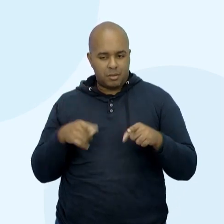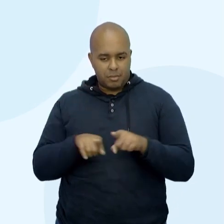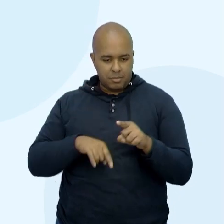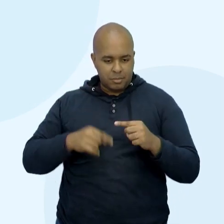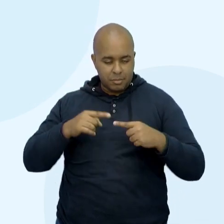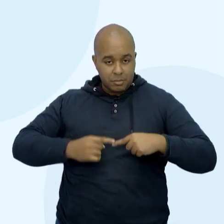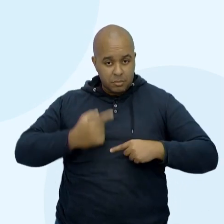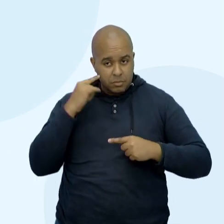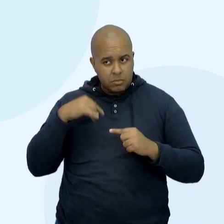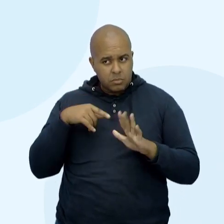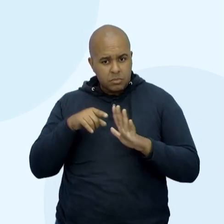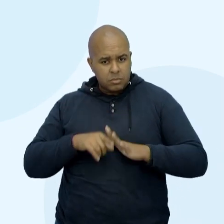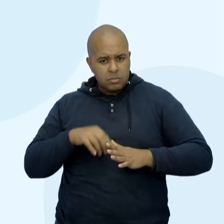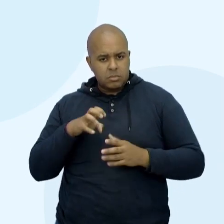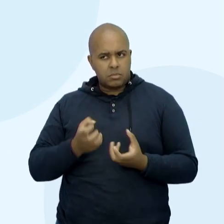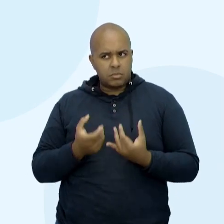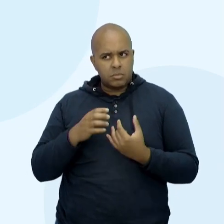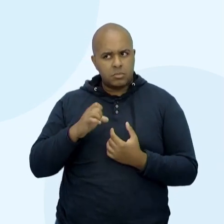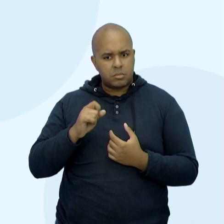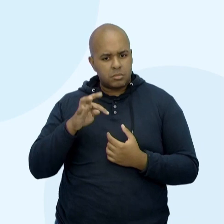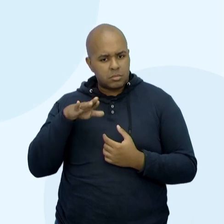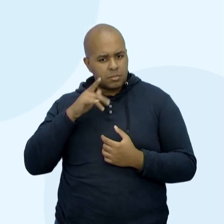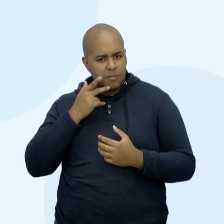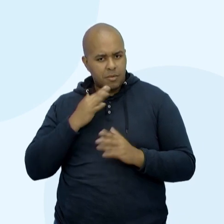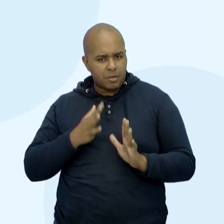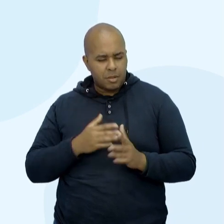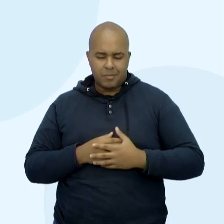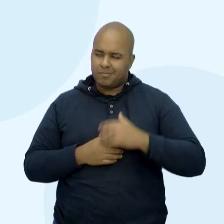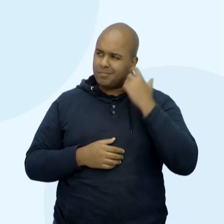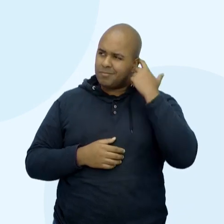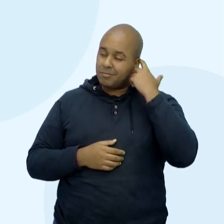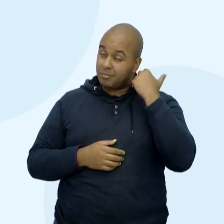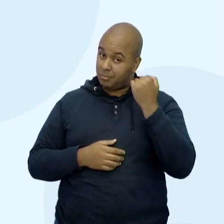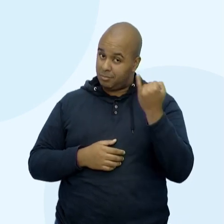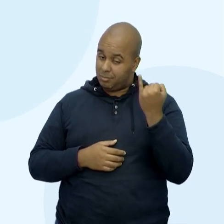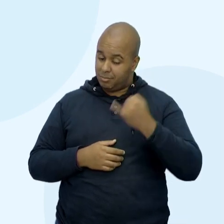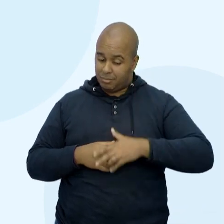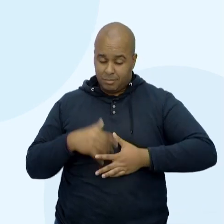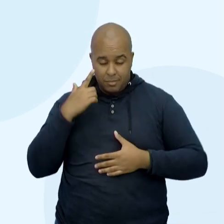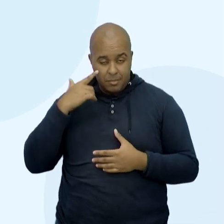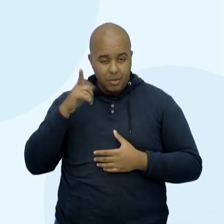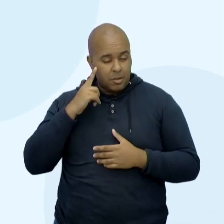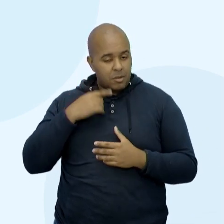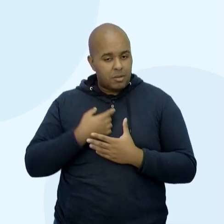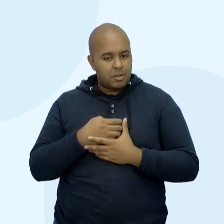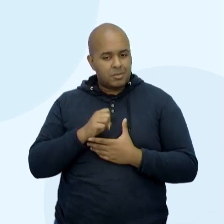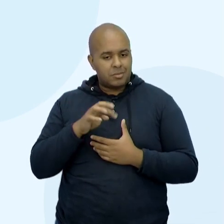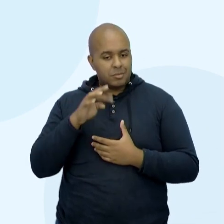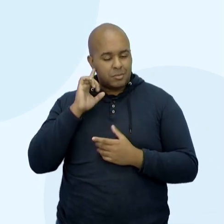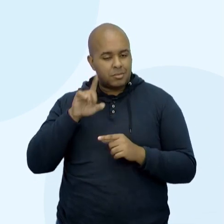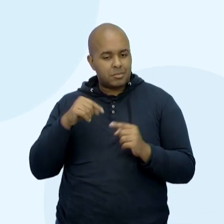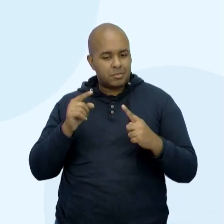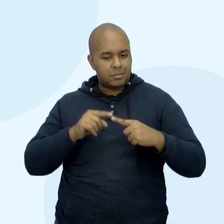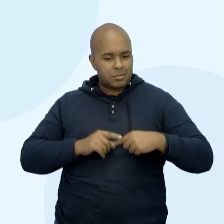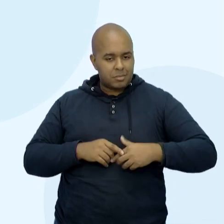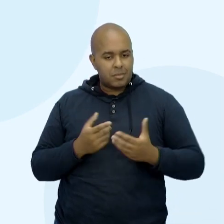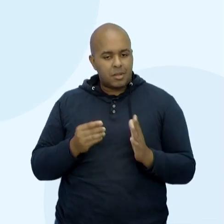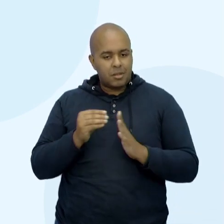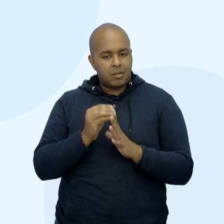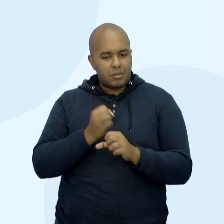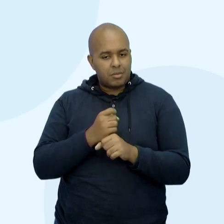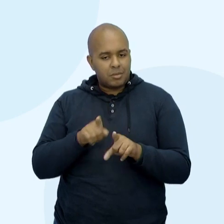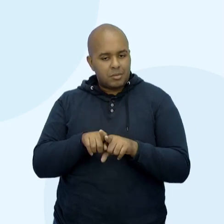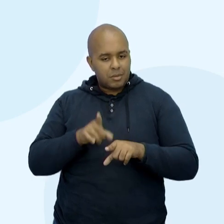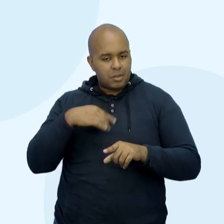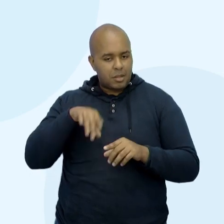inventários de gases de efeito estufa, que a gente falou já, que é importante, a gente falou do efeito estufa. E também, né, contadora aí